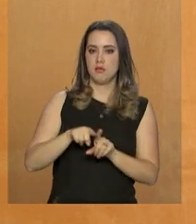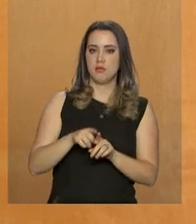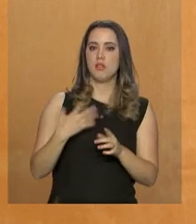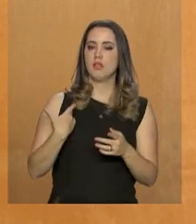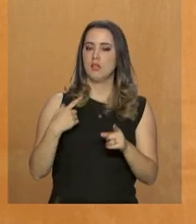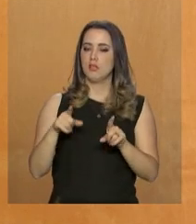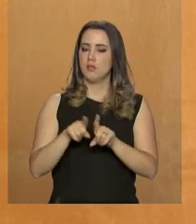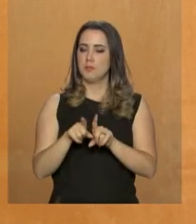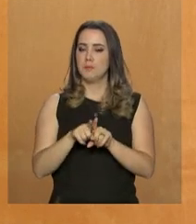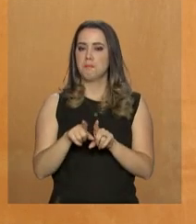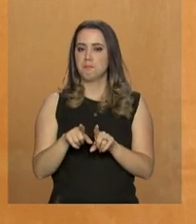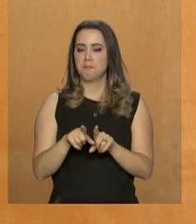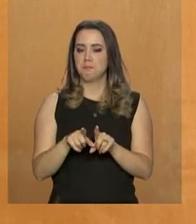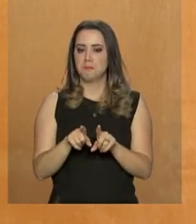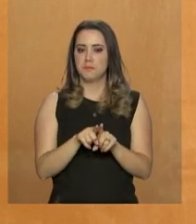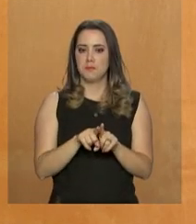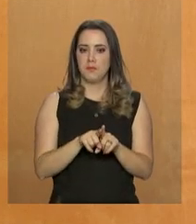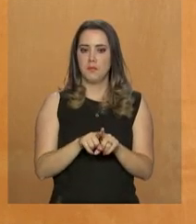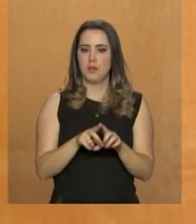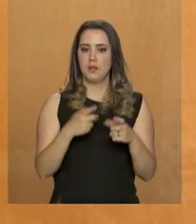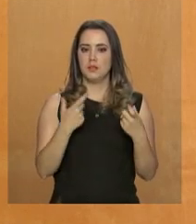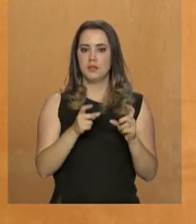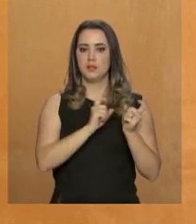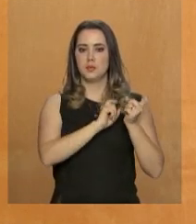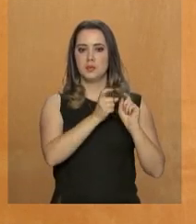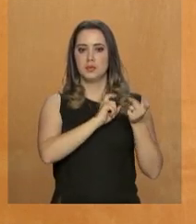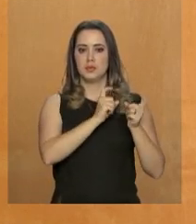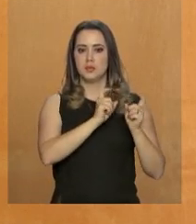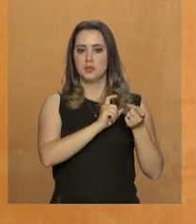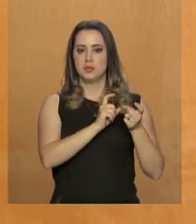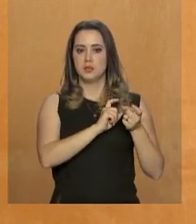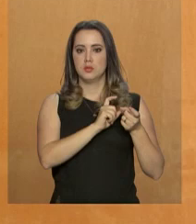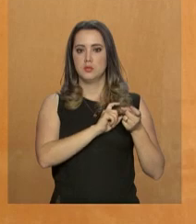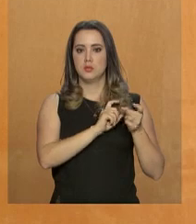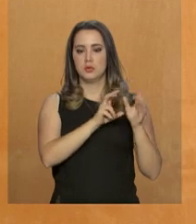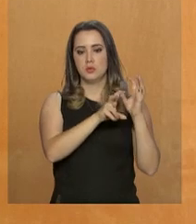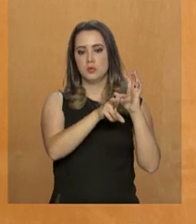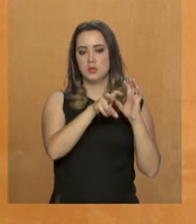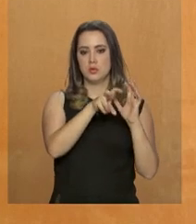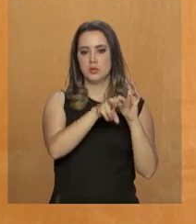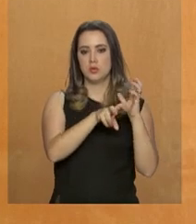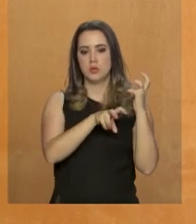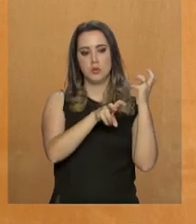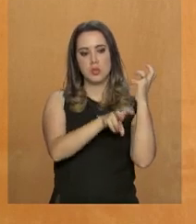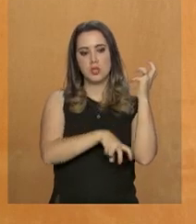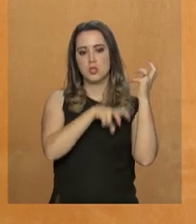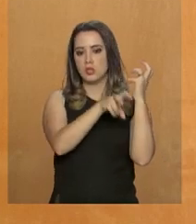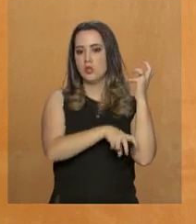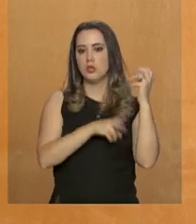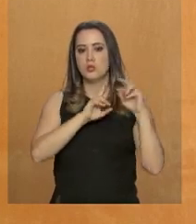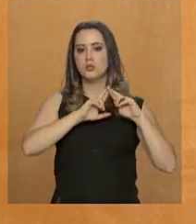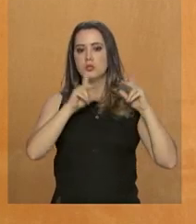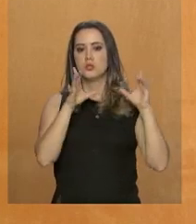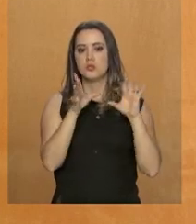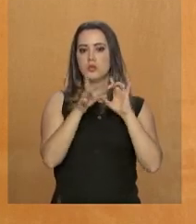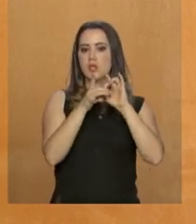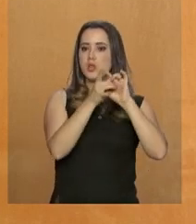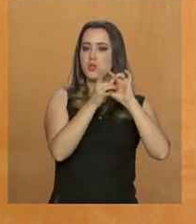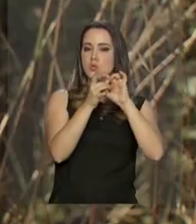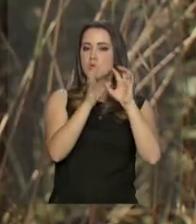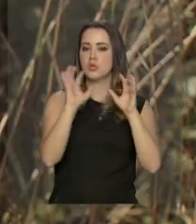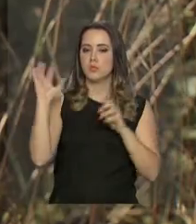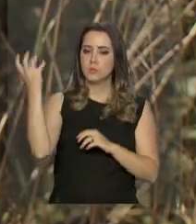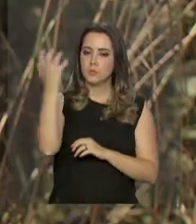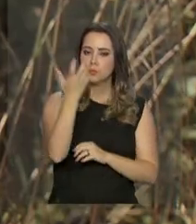inclusão de uma gestão de produção agrícola em harmonia com o meio